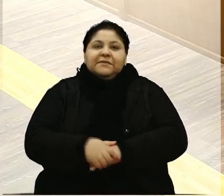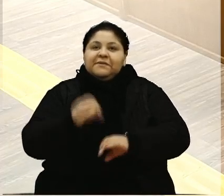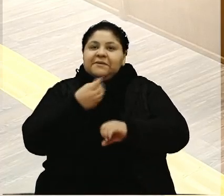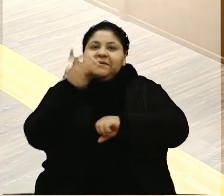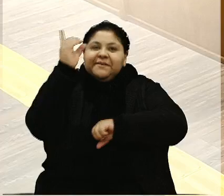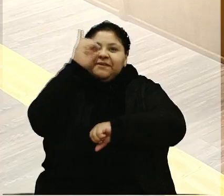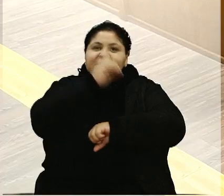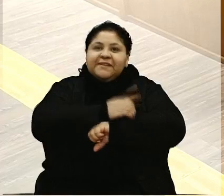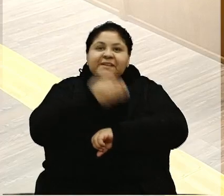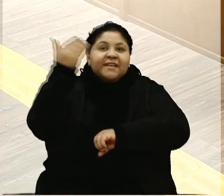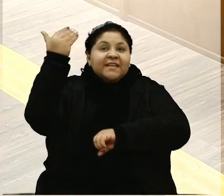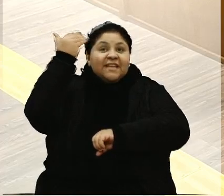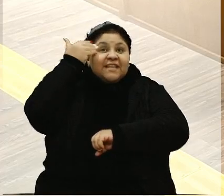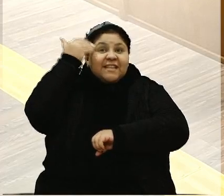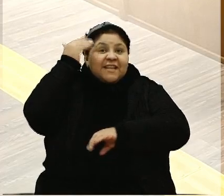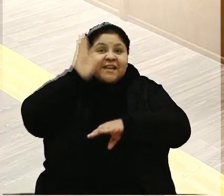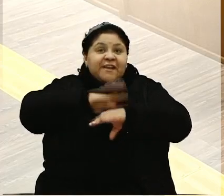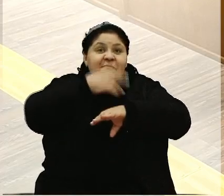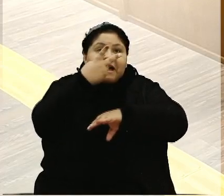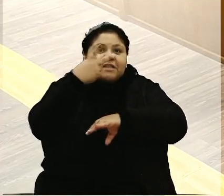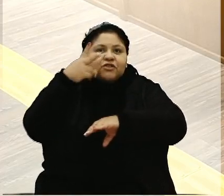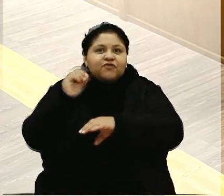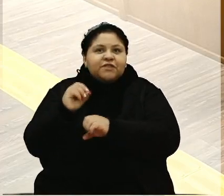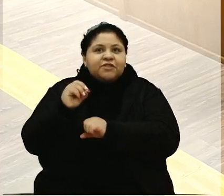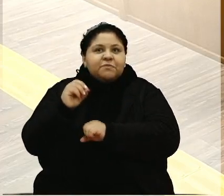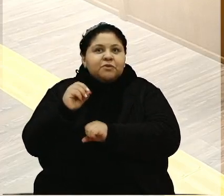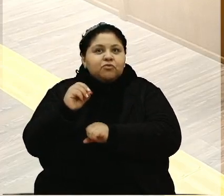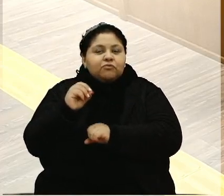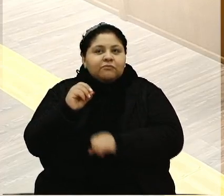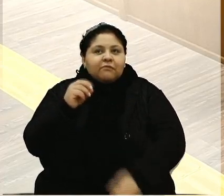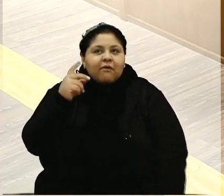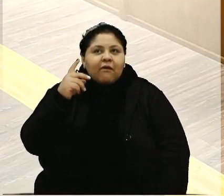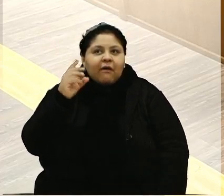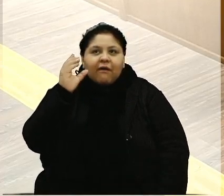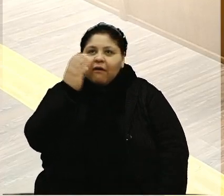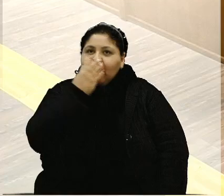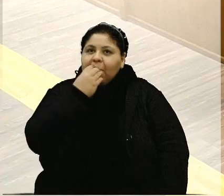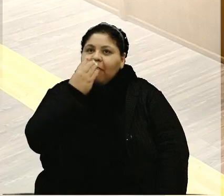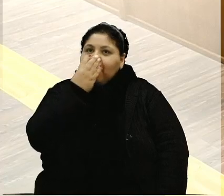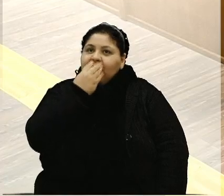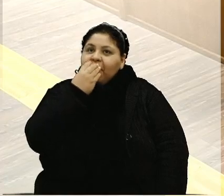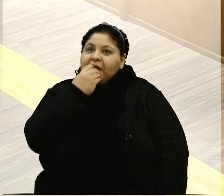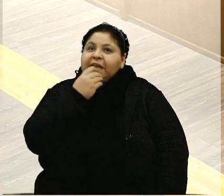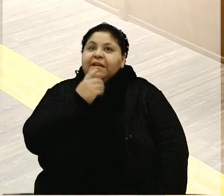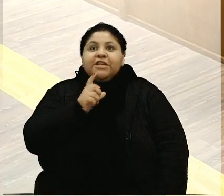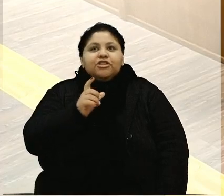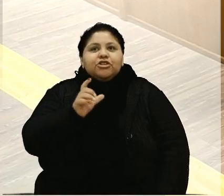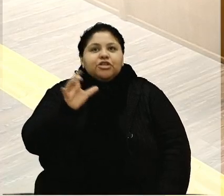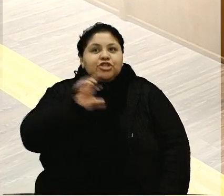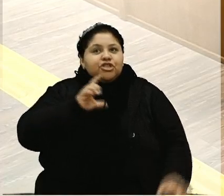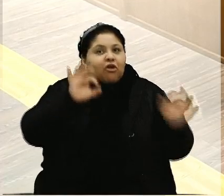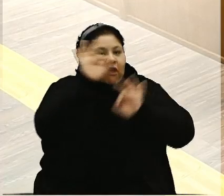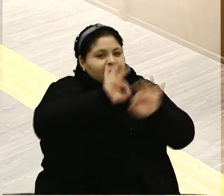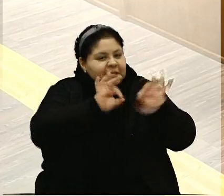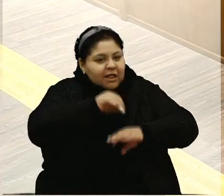Obrigada. Eu não sabia que eu tinha mais 20 minutos, seu Cameles. Senão eu tinha preparado mais coisa para